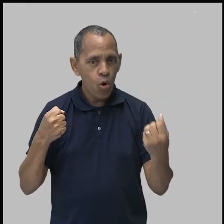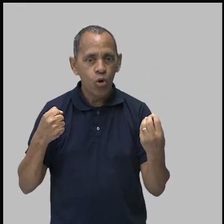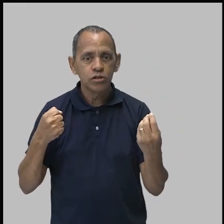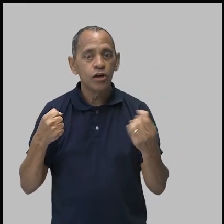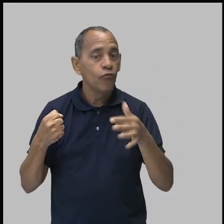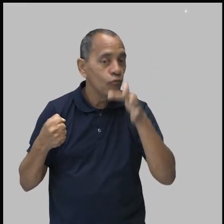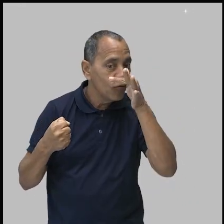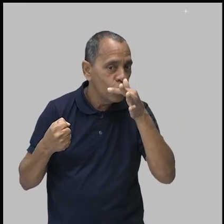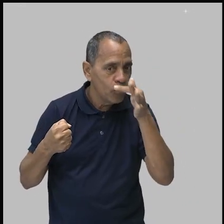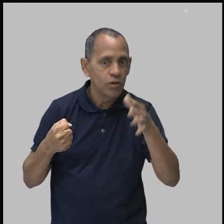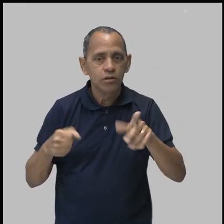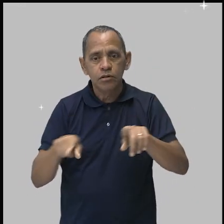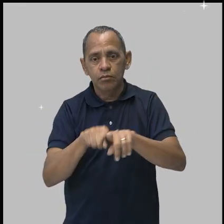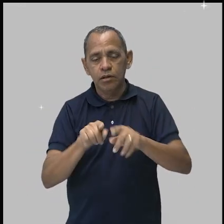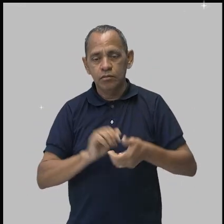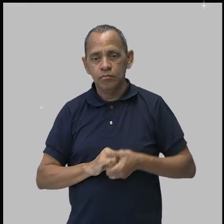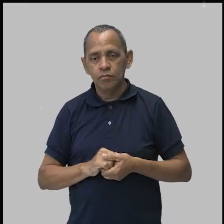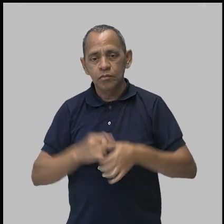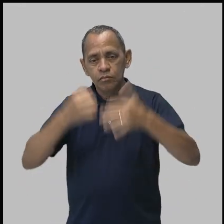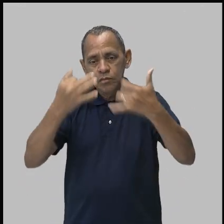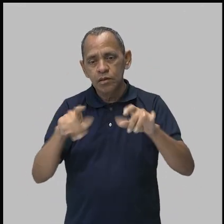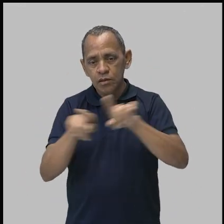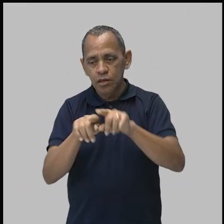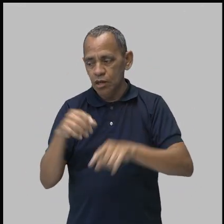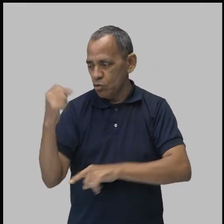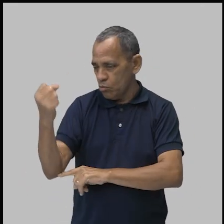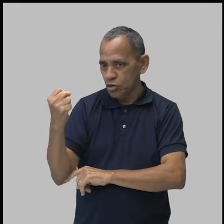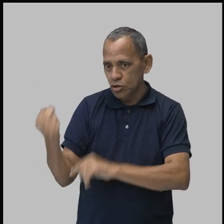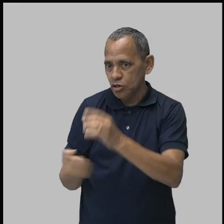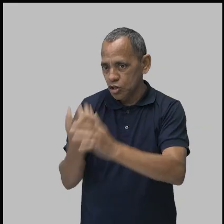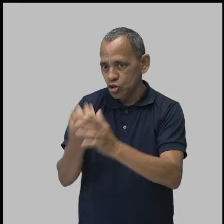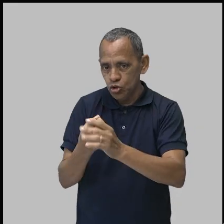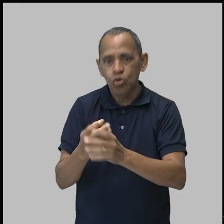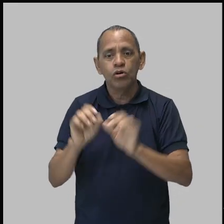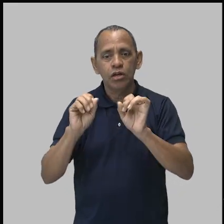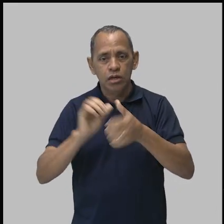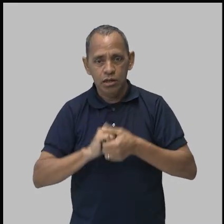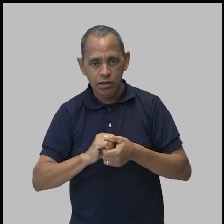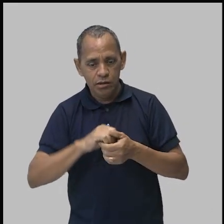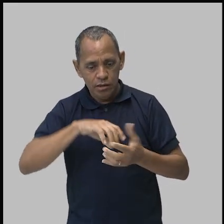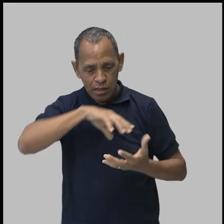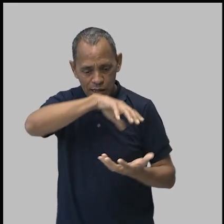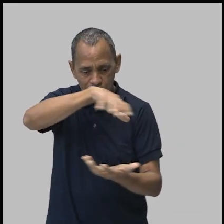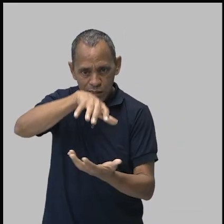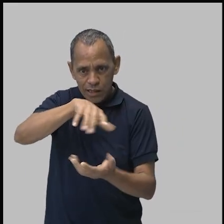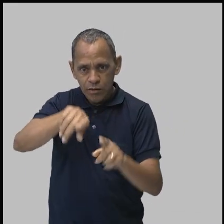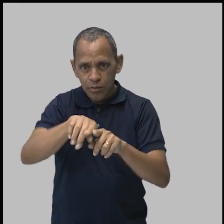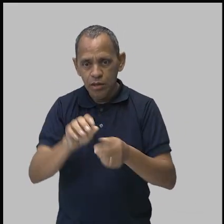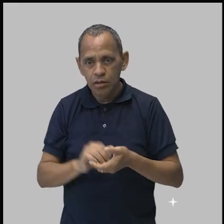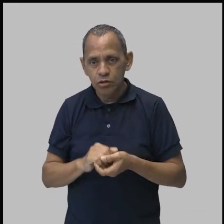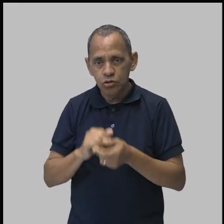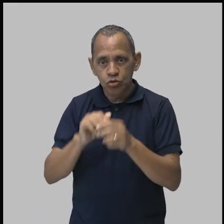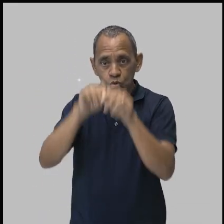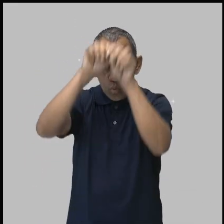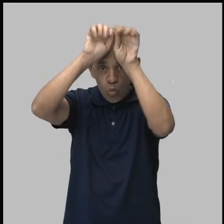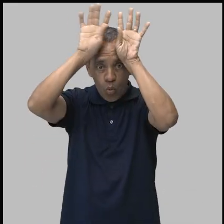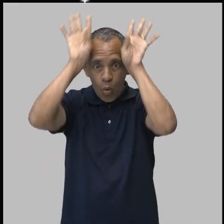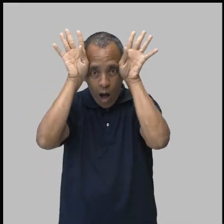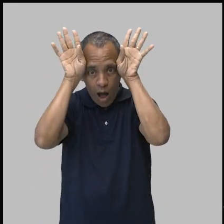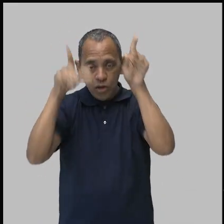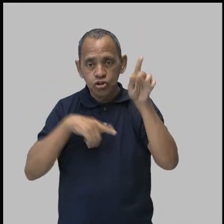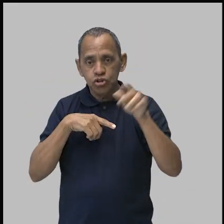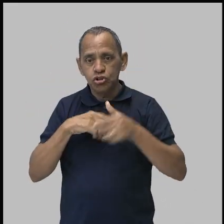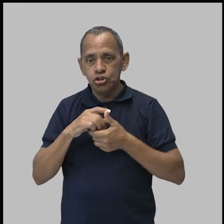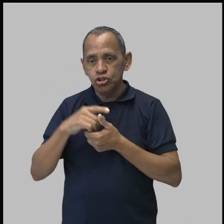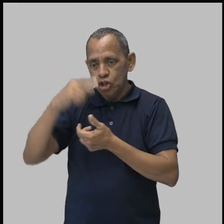flores. Dizem que com o bastão ele criou a terra. Dizem que do cocar que vestia, as penas